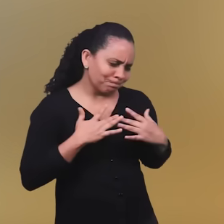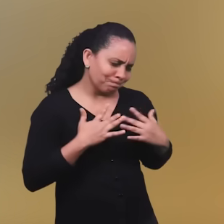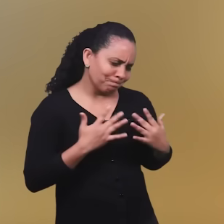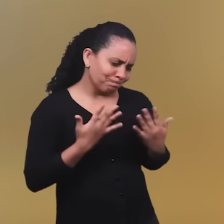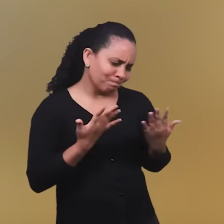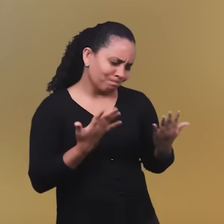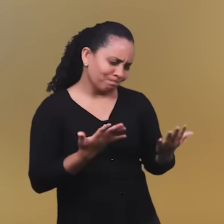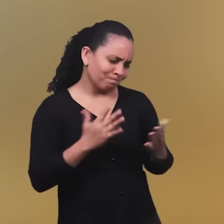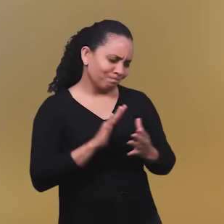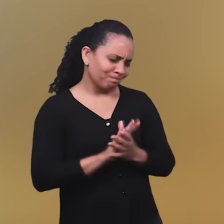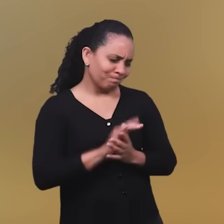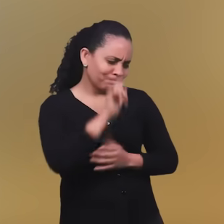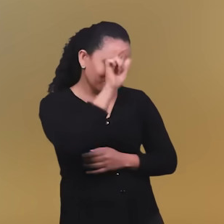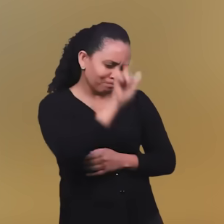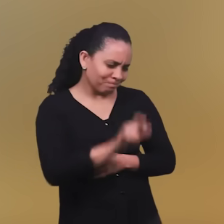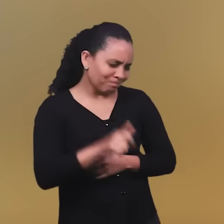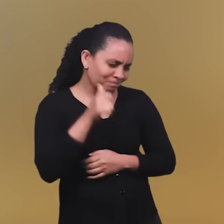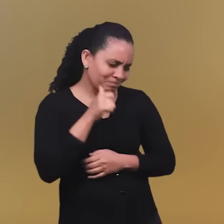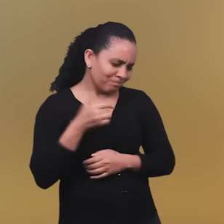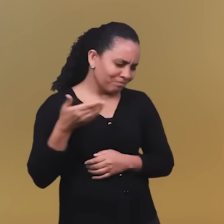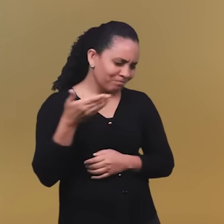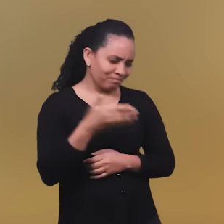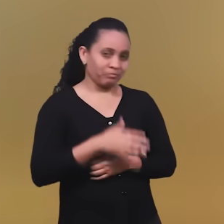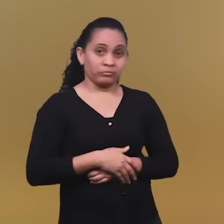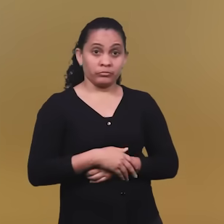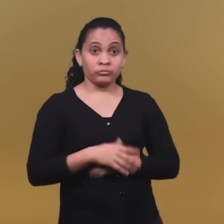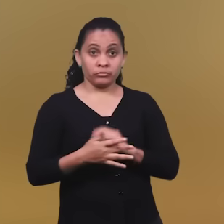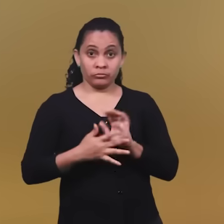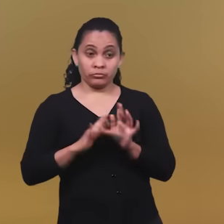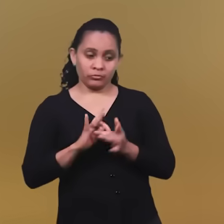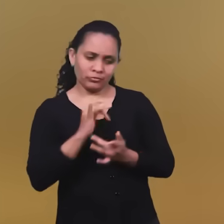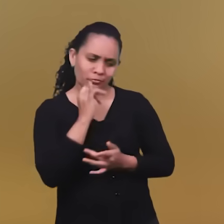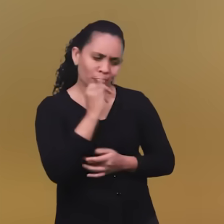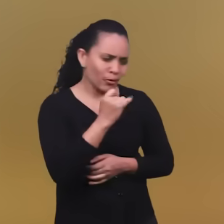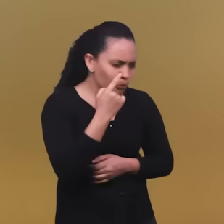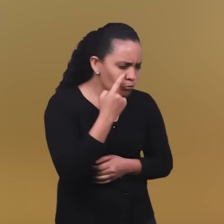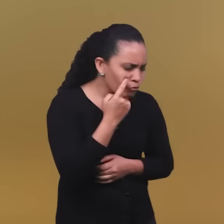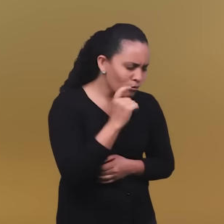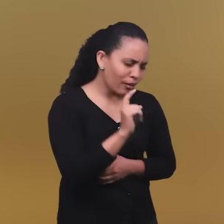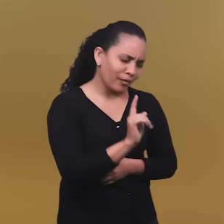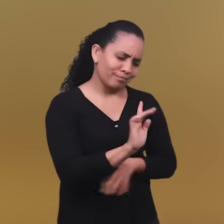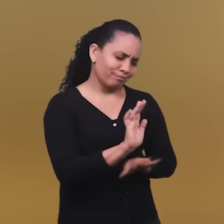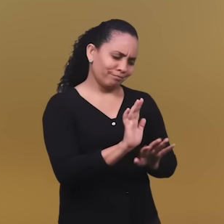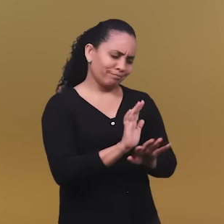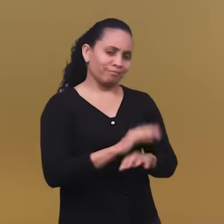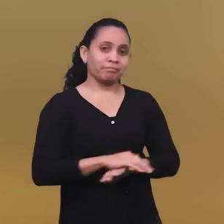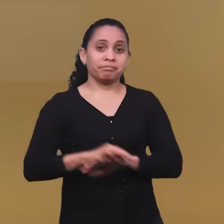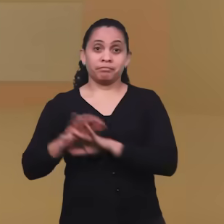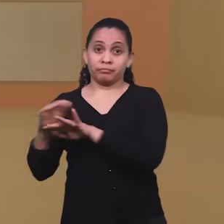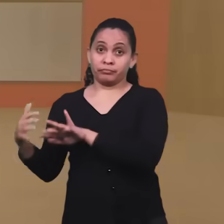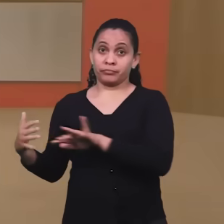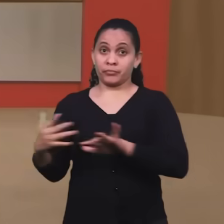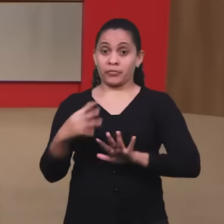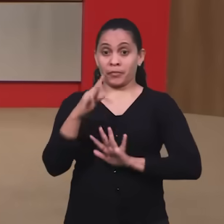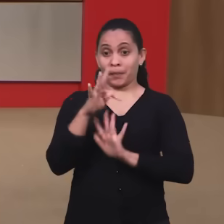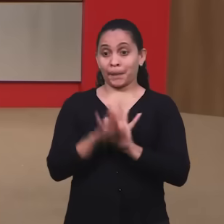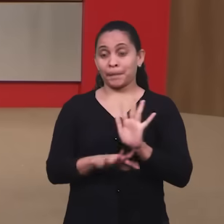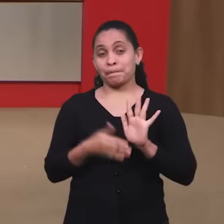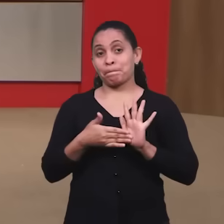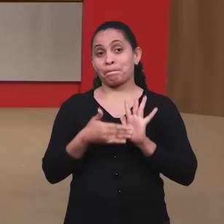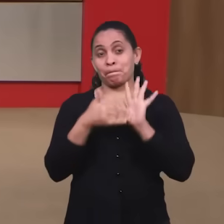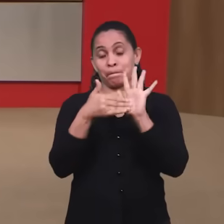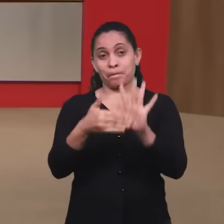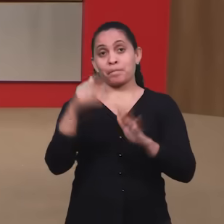de íntima compaixão por ela e disse-lhe: não chores. Esse